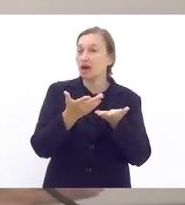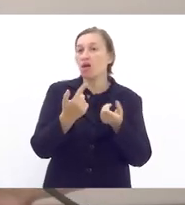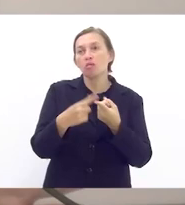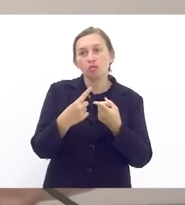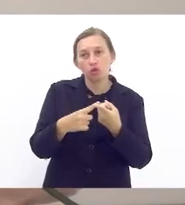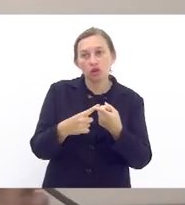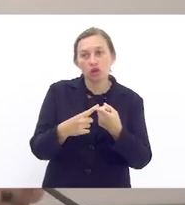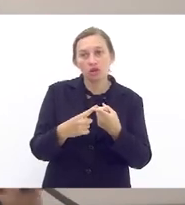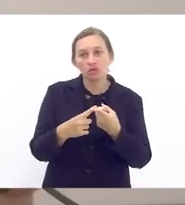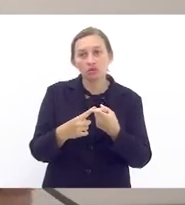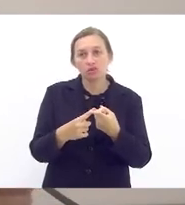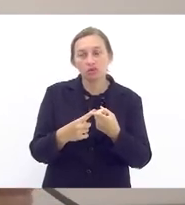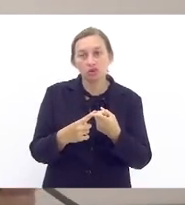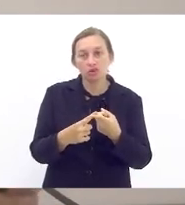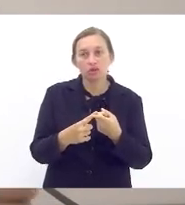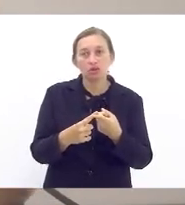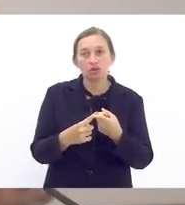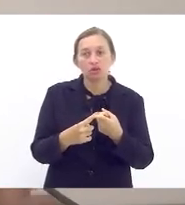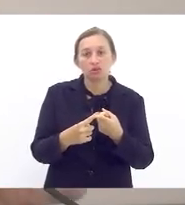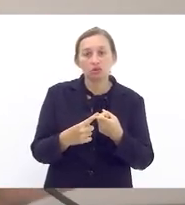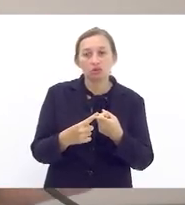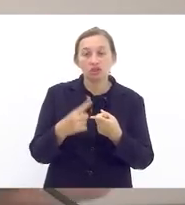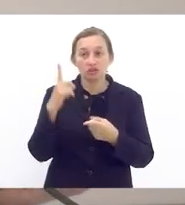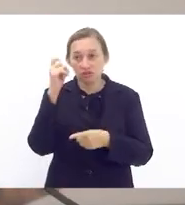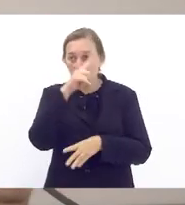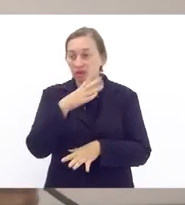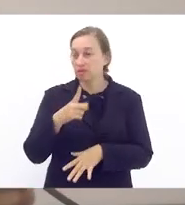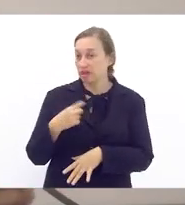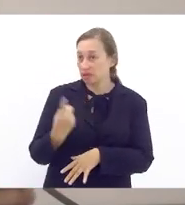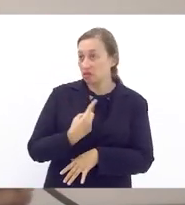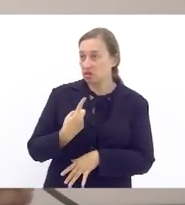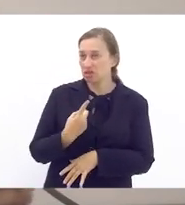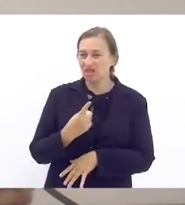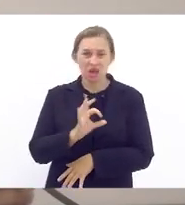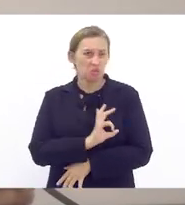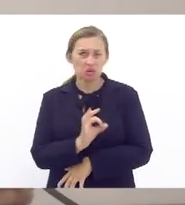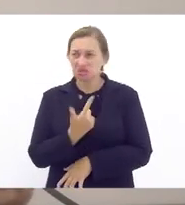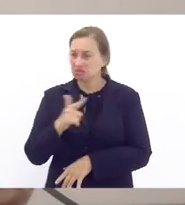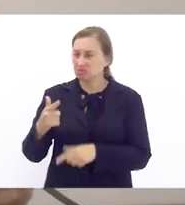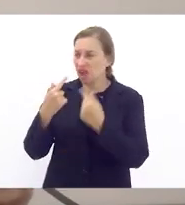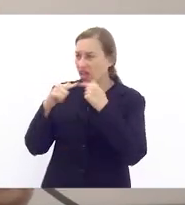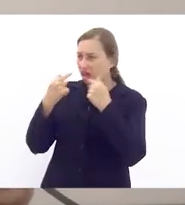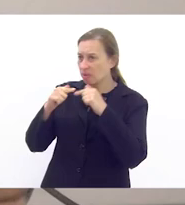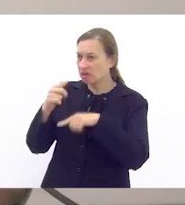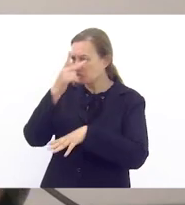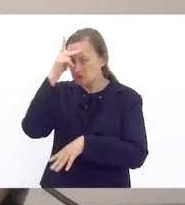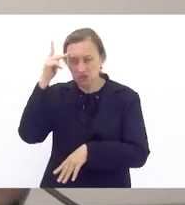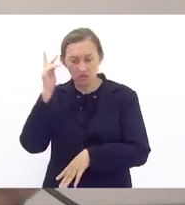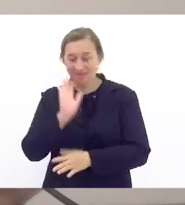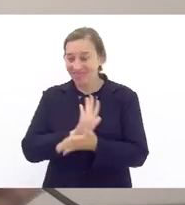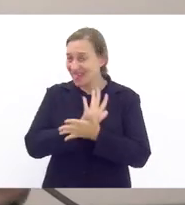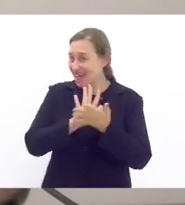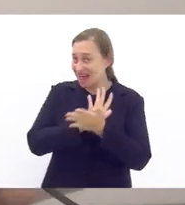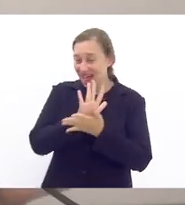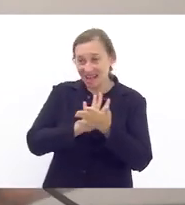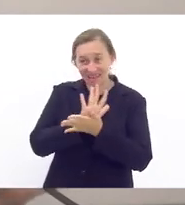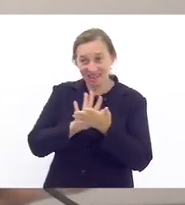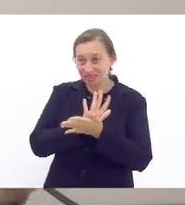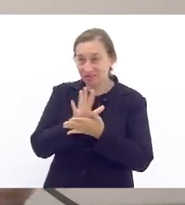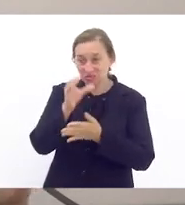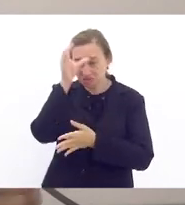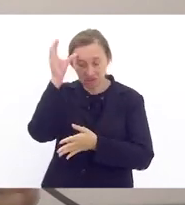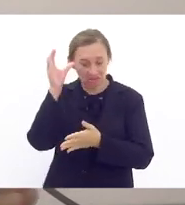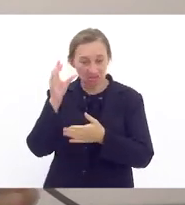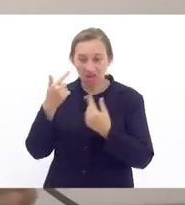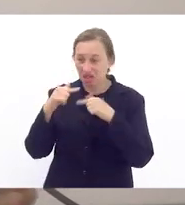um divisor de águas mesmo para a gente, porque não existe na polícia, não tem ninguém reclamando, não existe consumidor na delegacia, nenhum consumidor